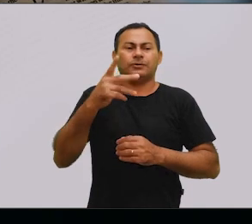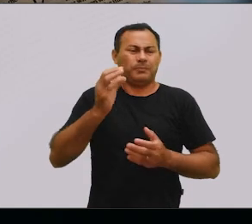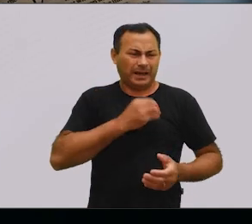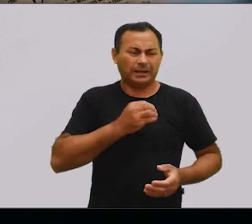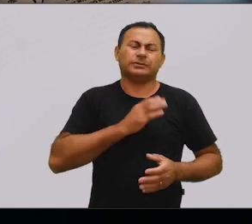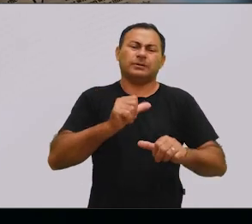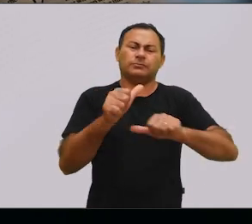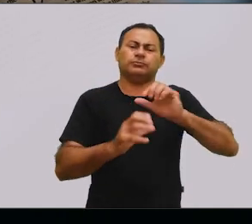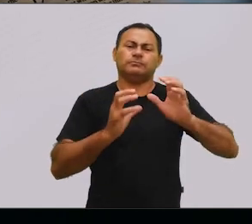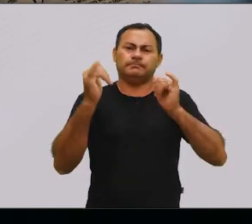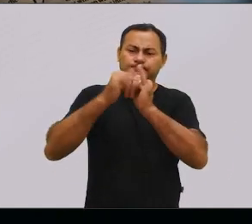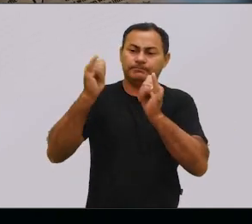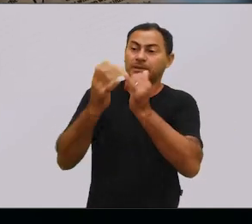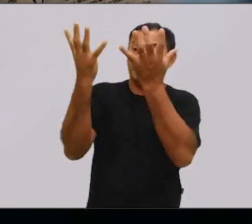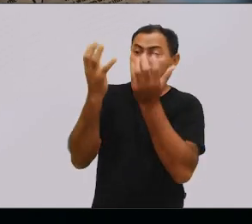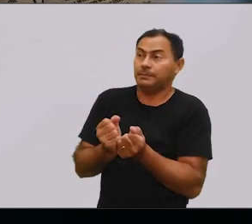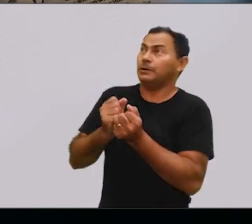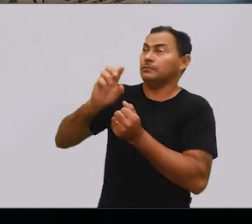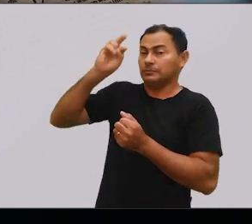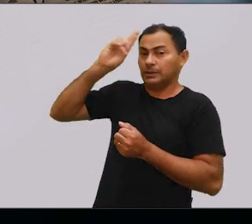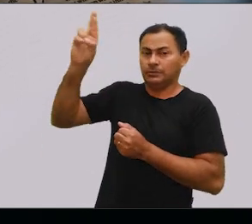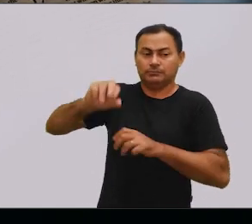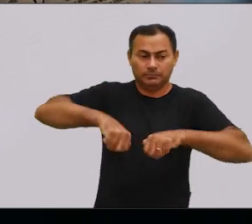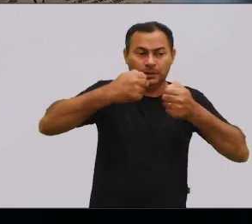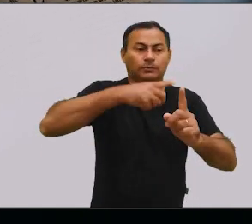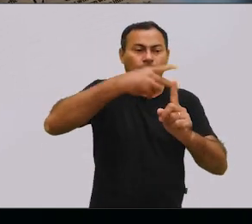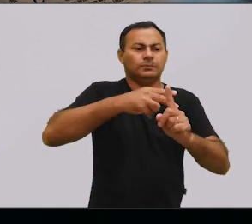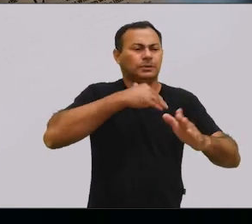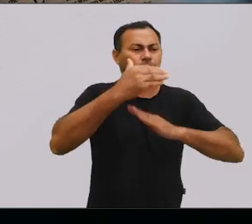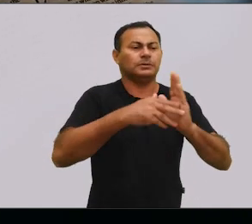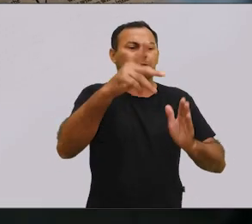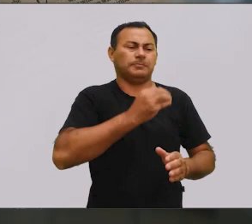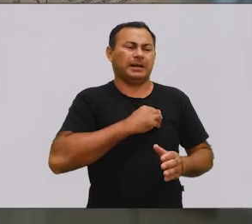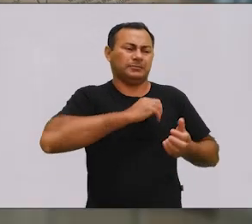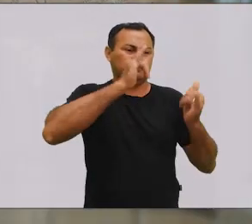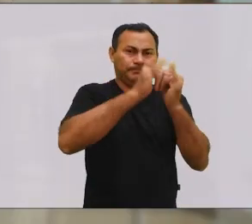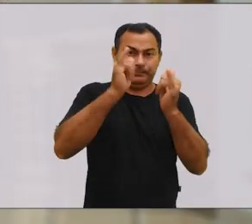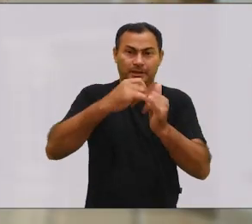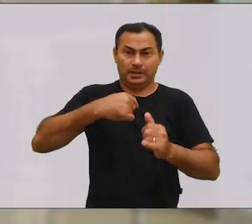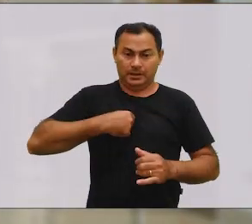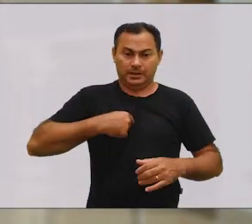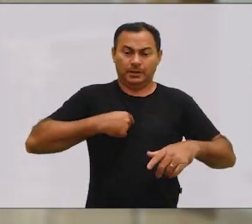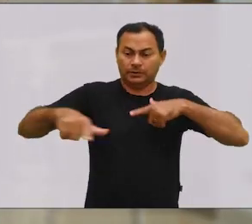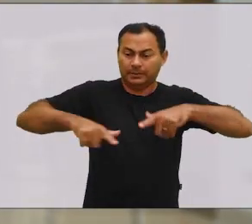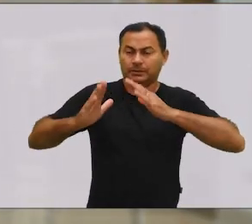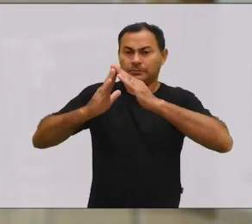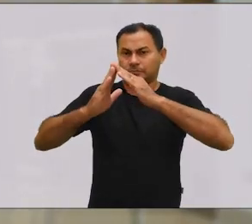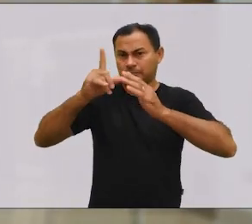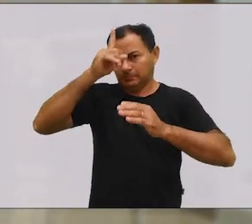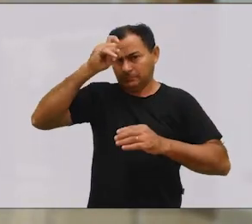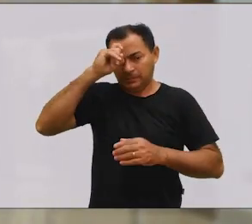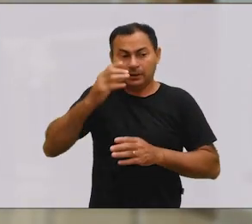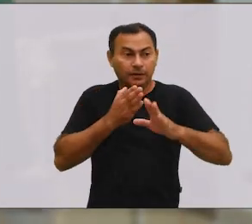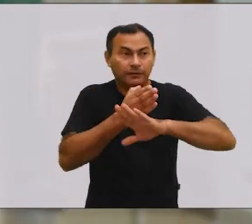sua iniquidade e recebeu da mão do Senhor em dobro por todos os seus pecados. Eu trabalhei em um hospital em